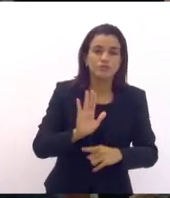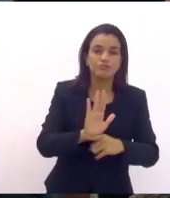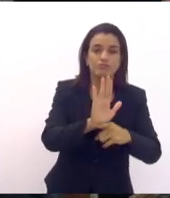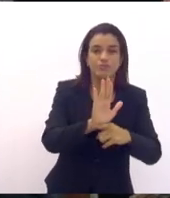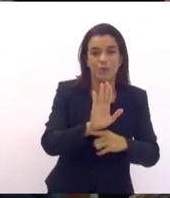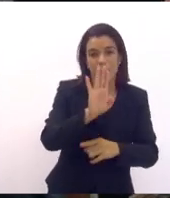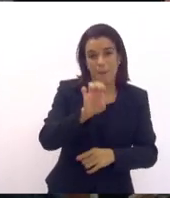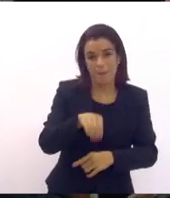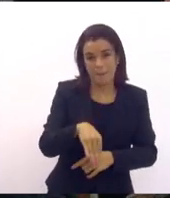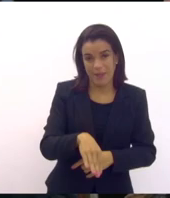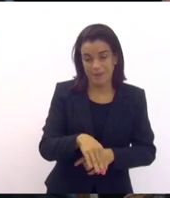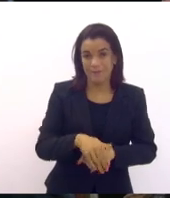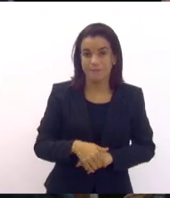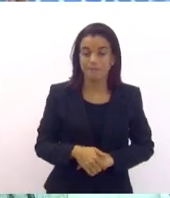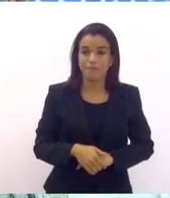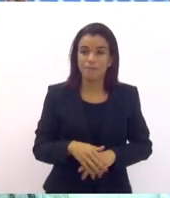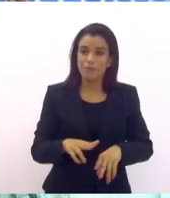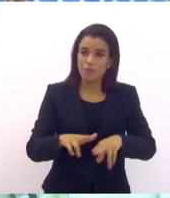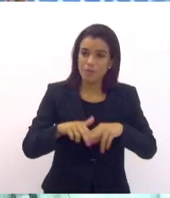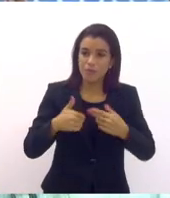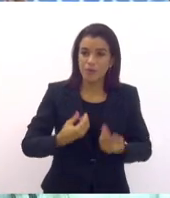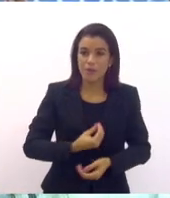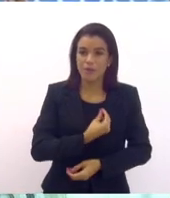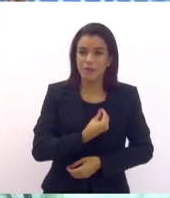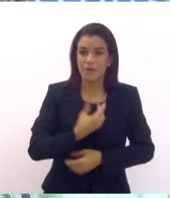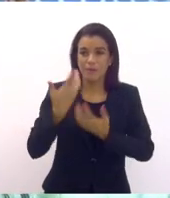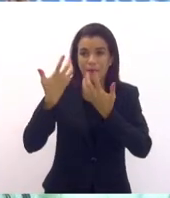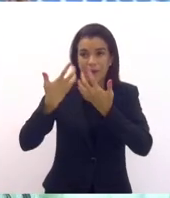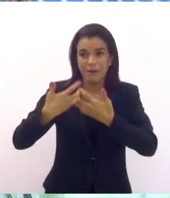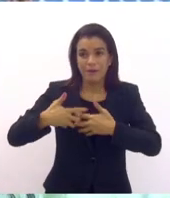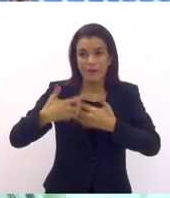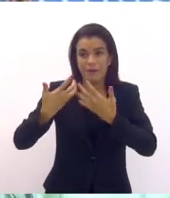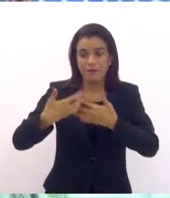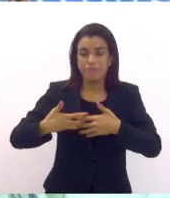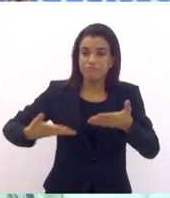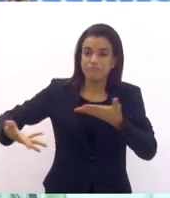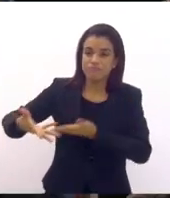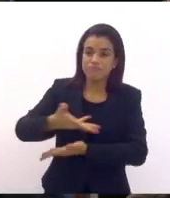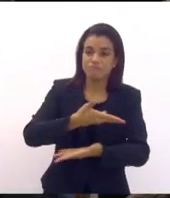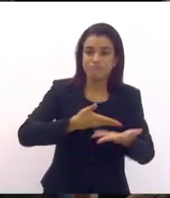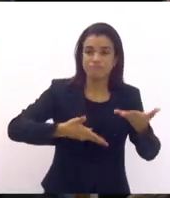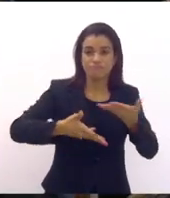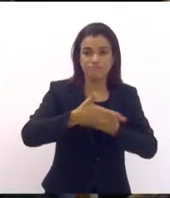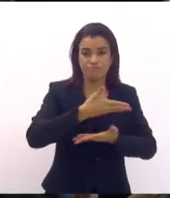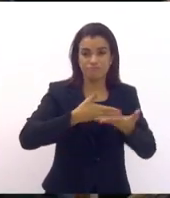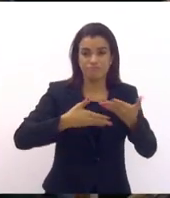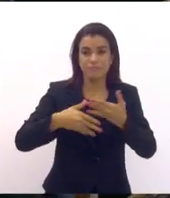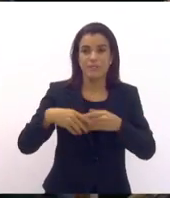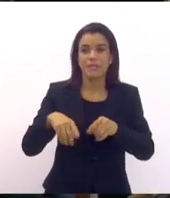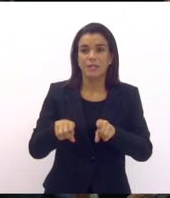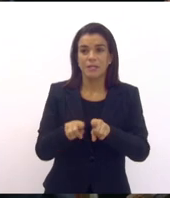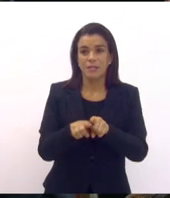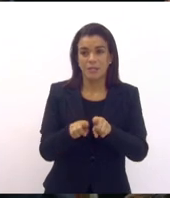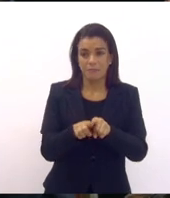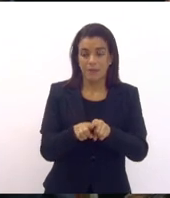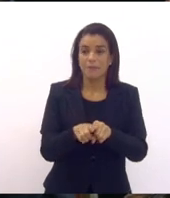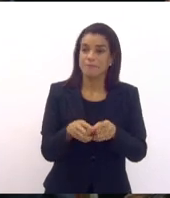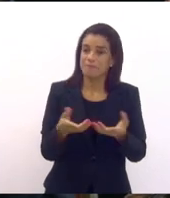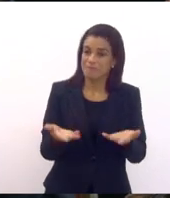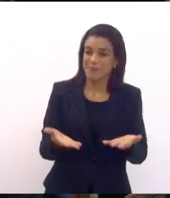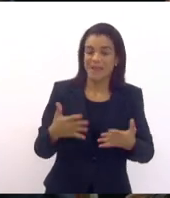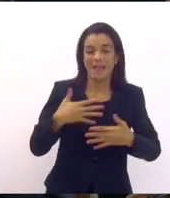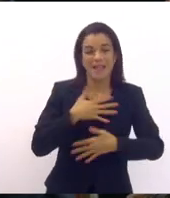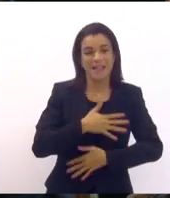mesmo aqui estamos para poder refletir sobre isso partilhar um pouco das grandes preocupações e dar Passos importantes por isso a Nossa